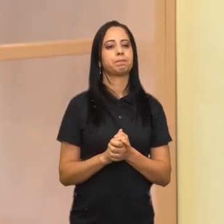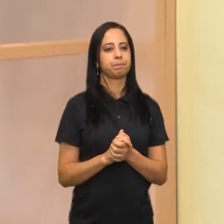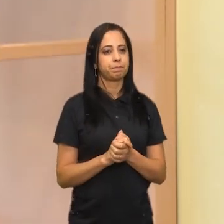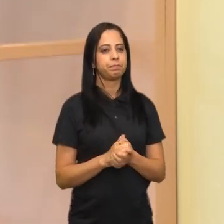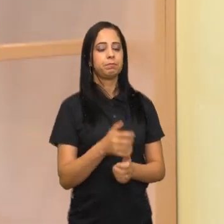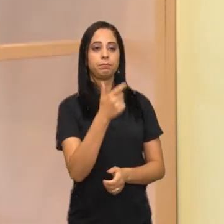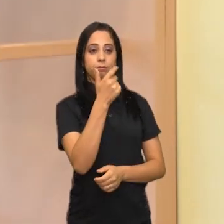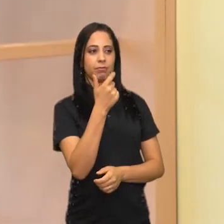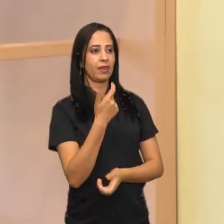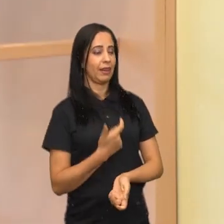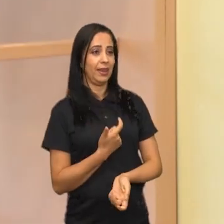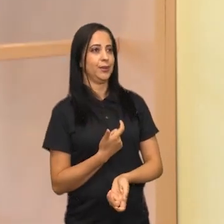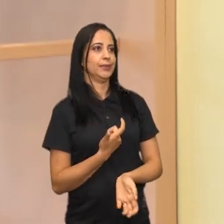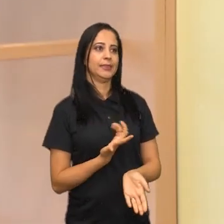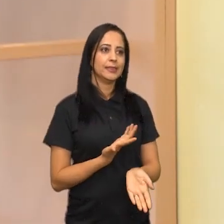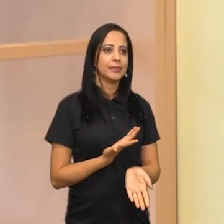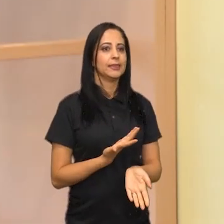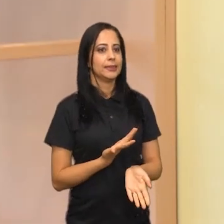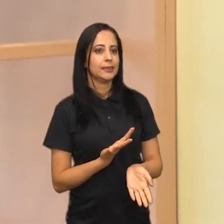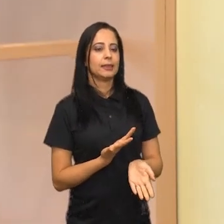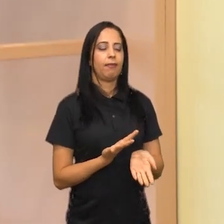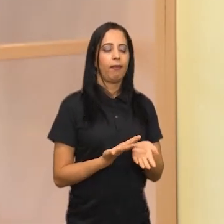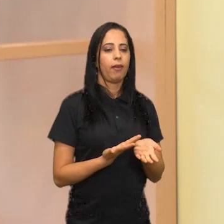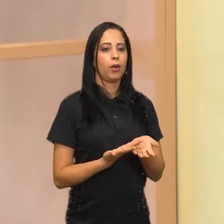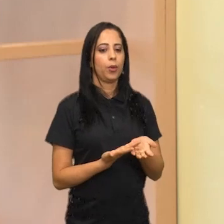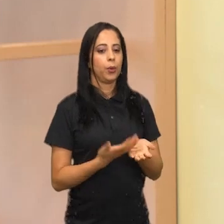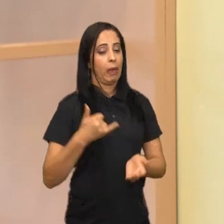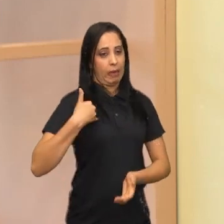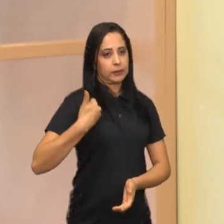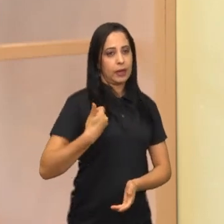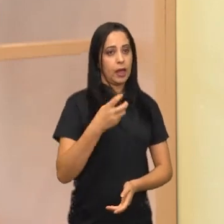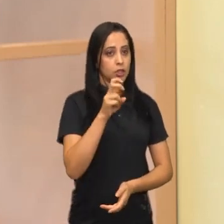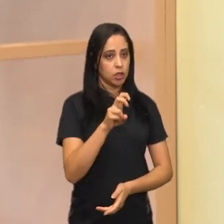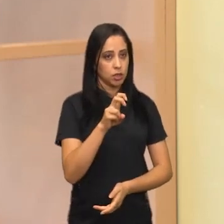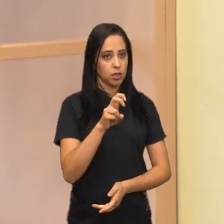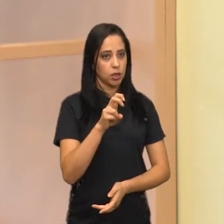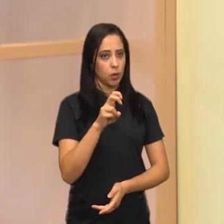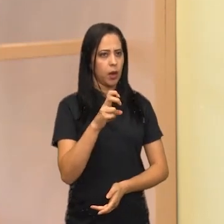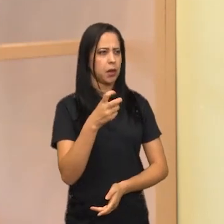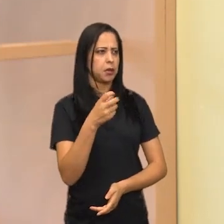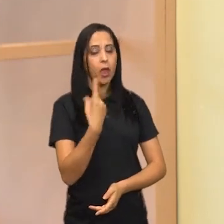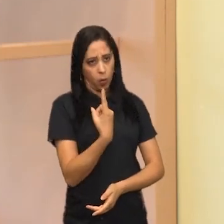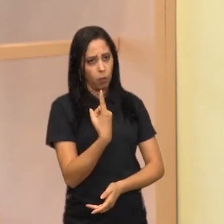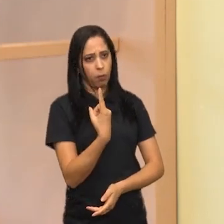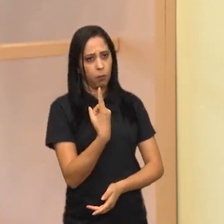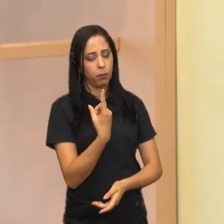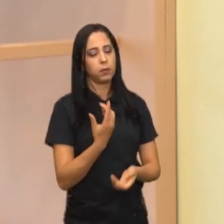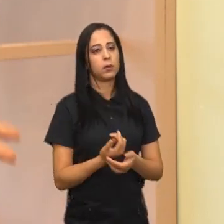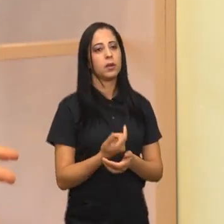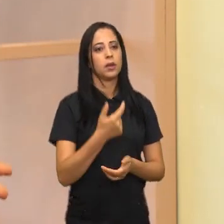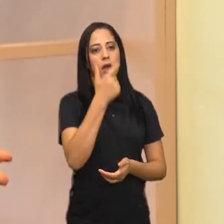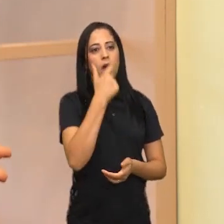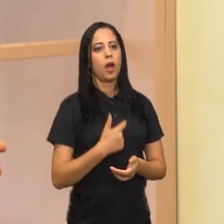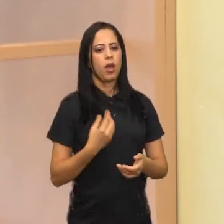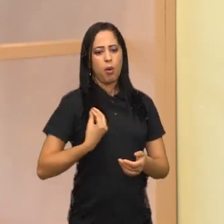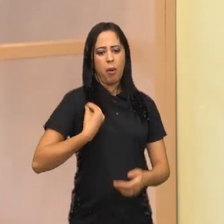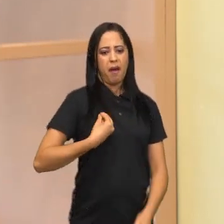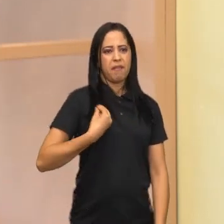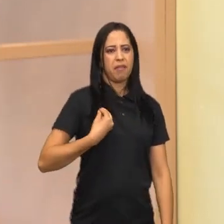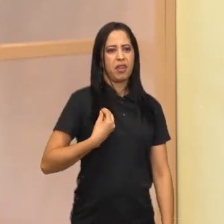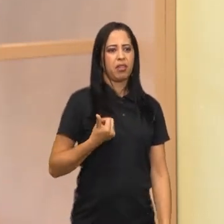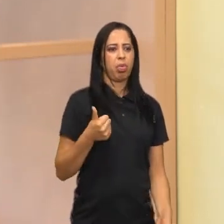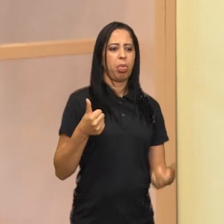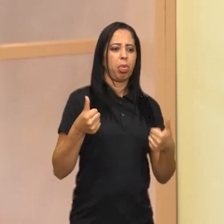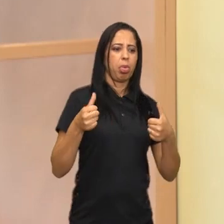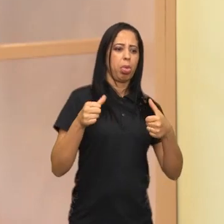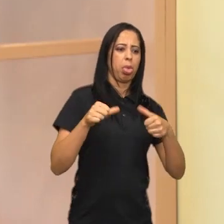Eu não conseguia entender que eu, na época, com quase 51 anos, eu estava tendo aquela vida, porque eu me sentia